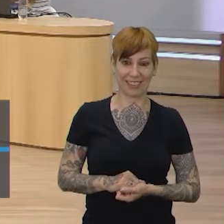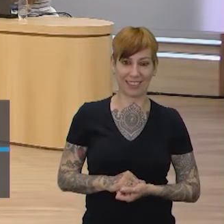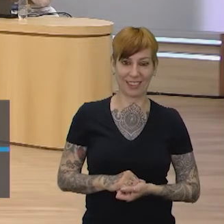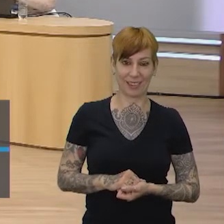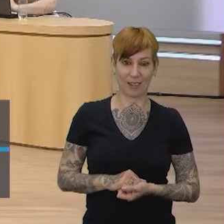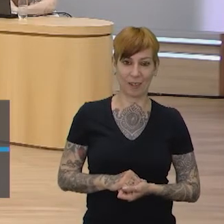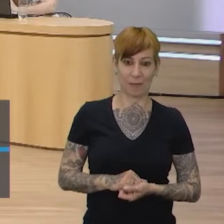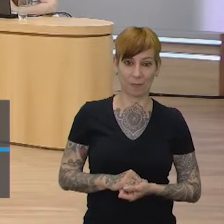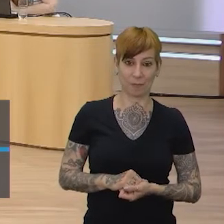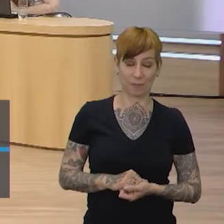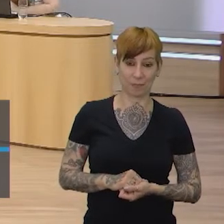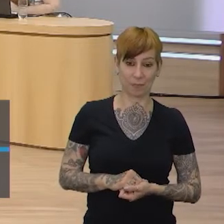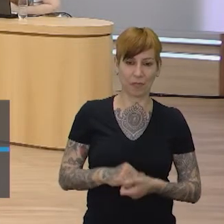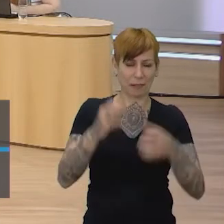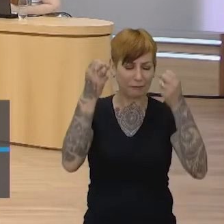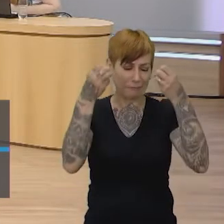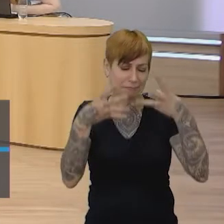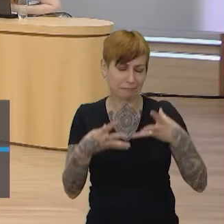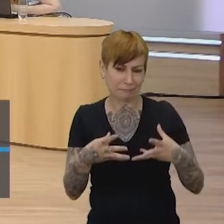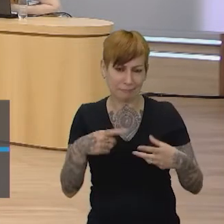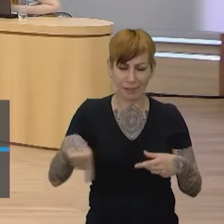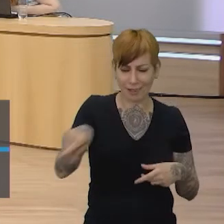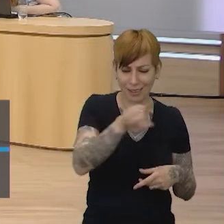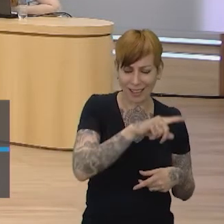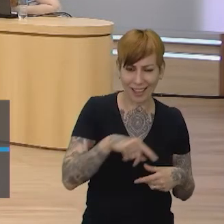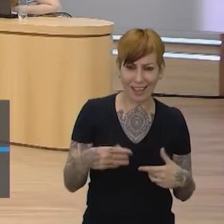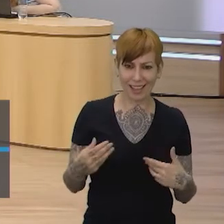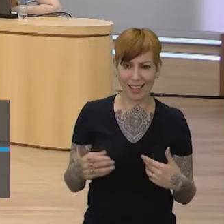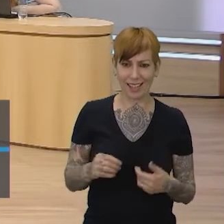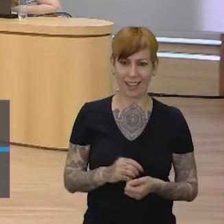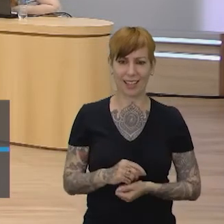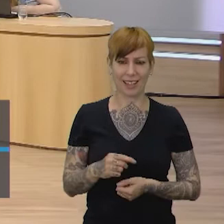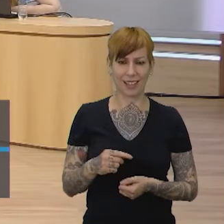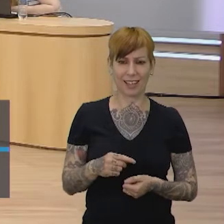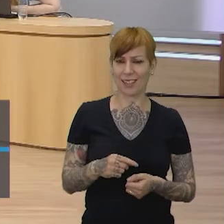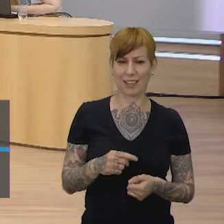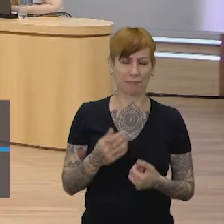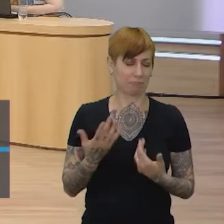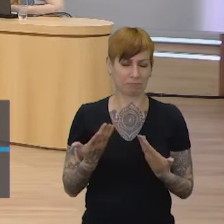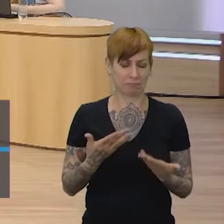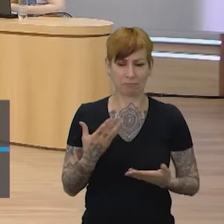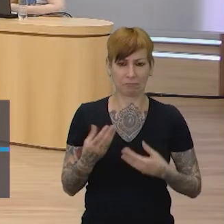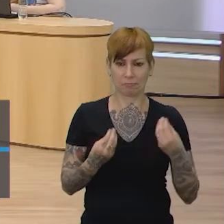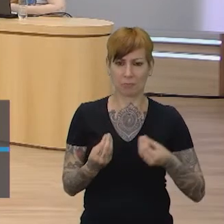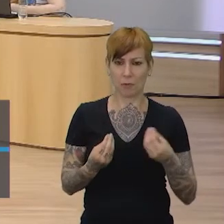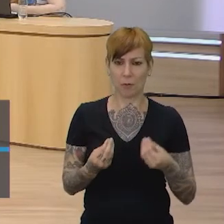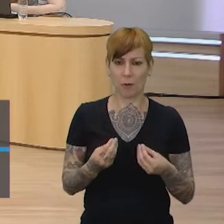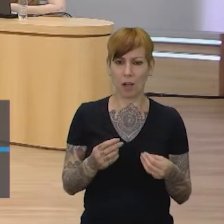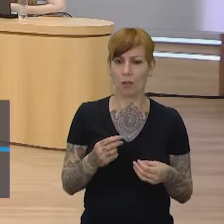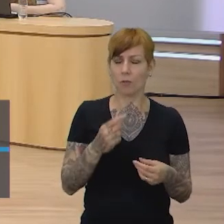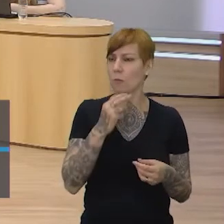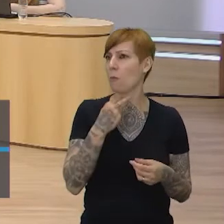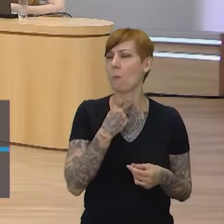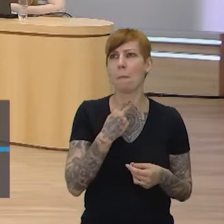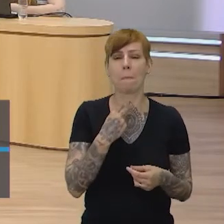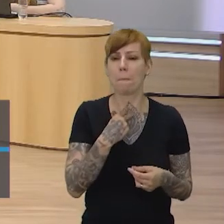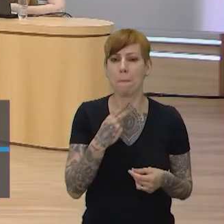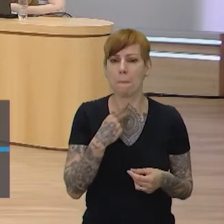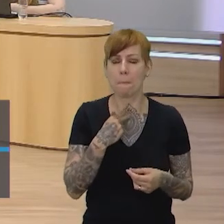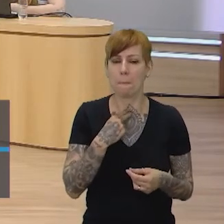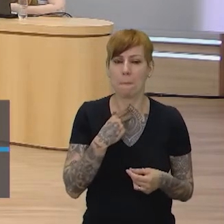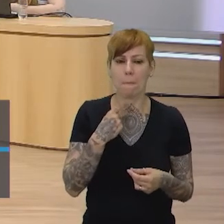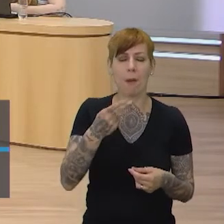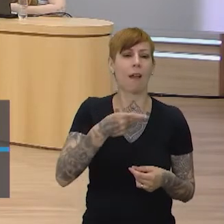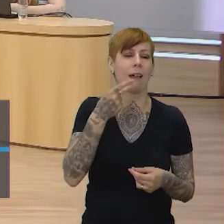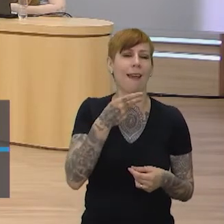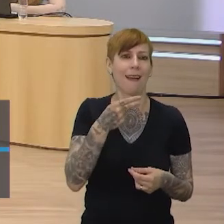Mafê, conta pra galera aqui essa questão de que a gente não deve ficar falando que a América foi descoberta pelos europeus, né?